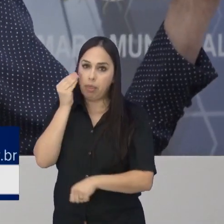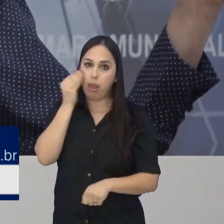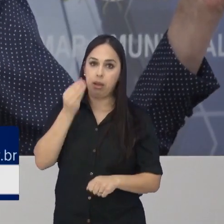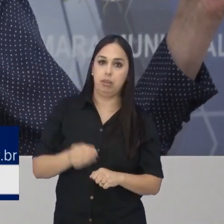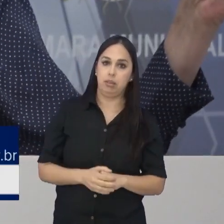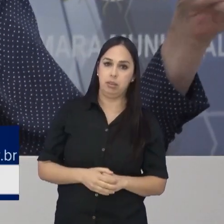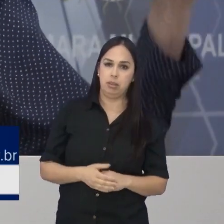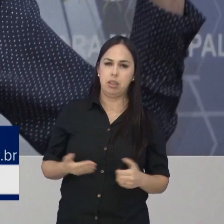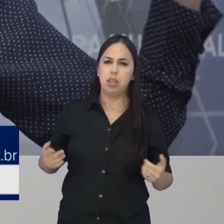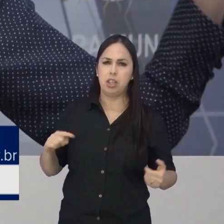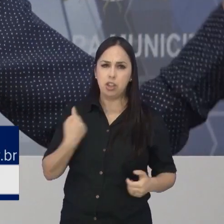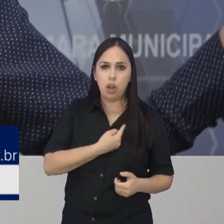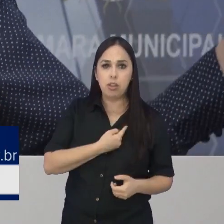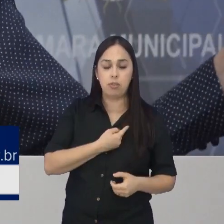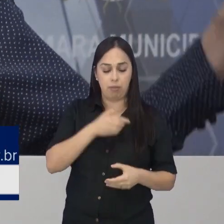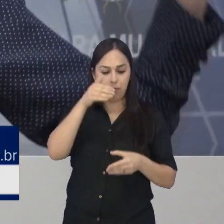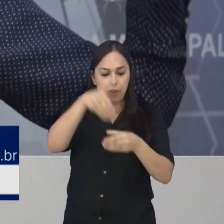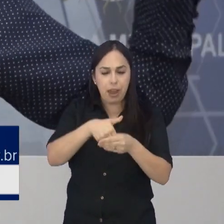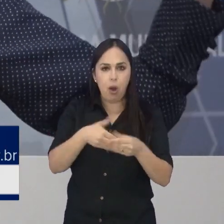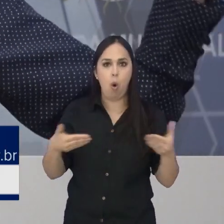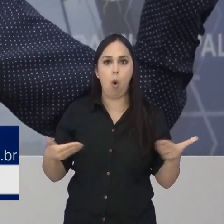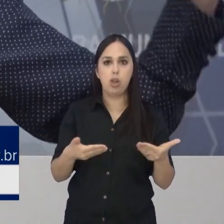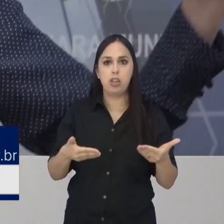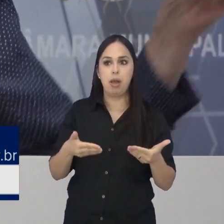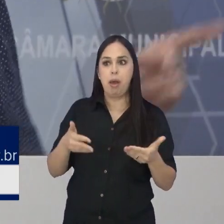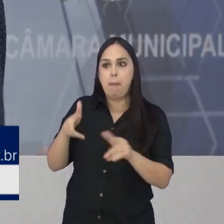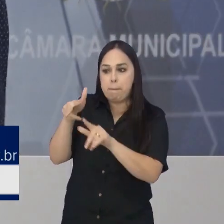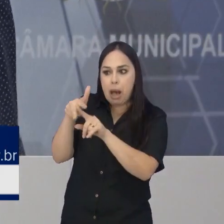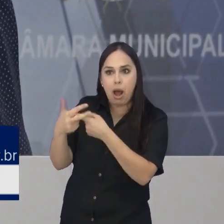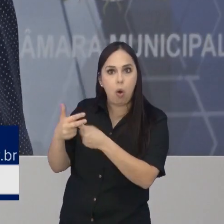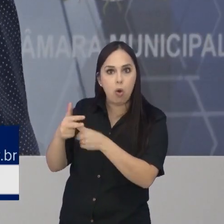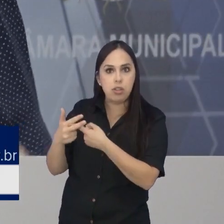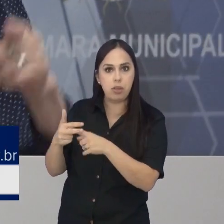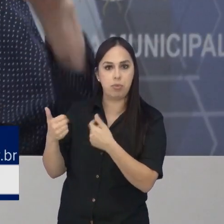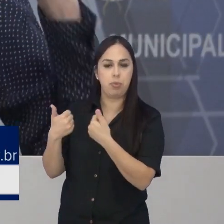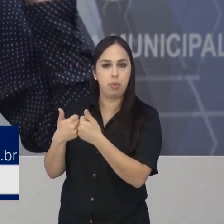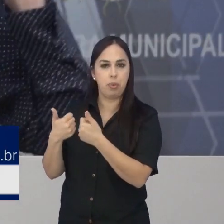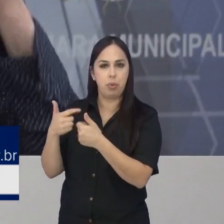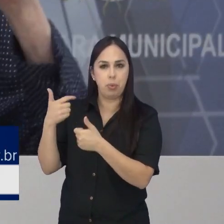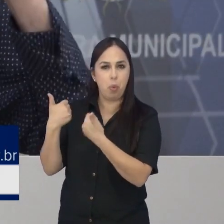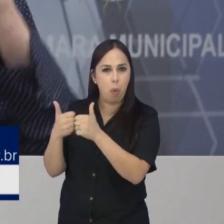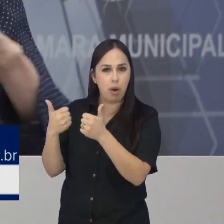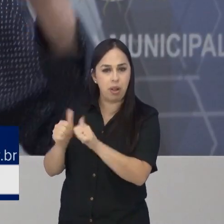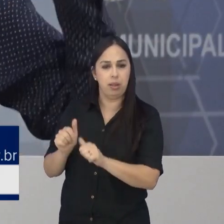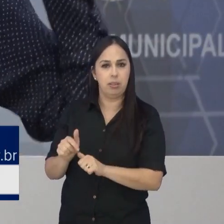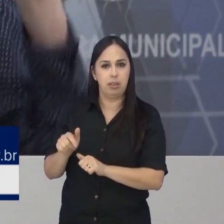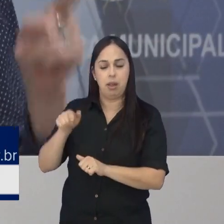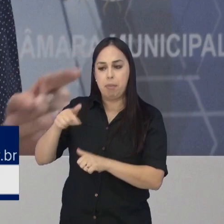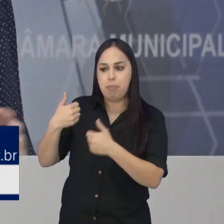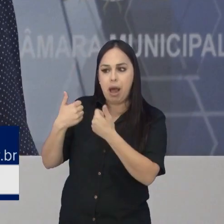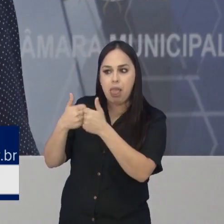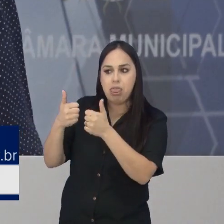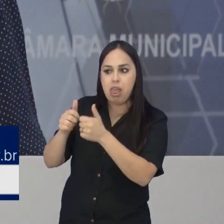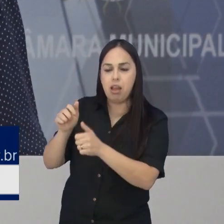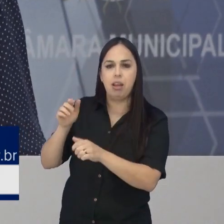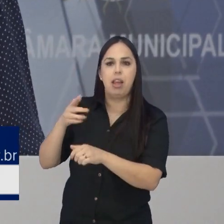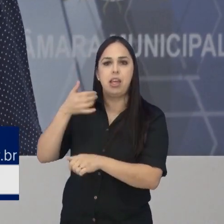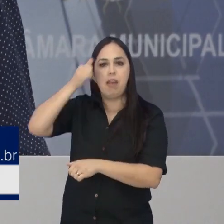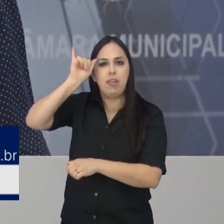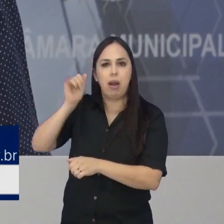estamos votando hoje, para manutenção desse serviço precário, para manutenção dessa